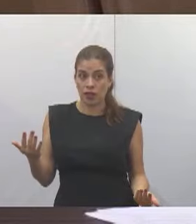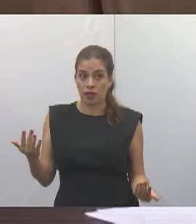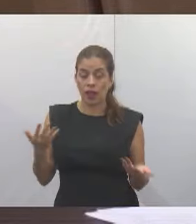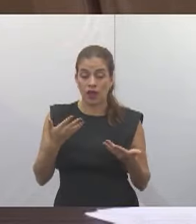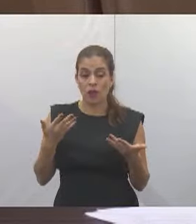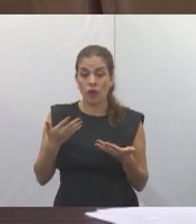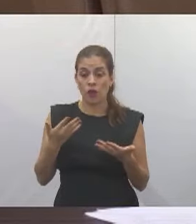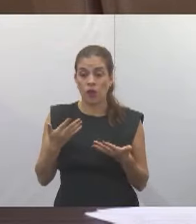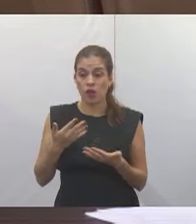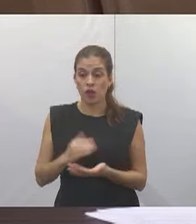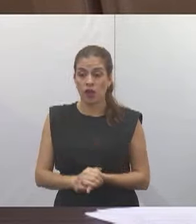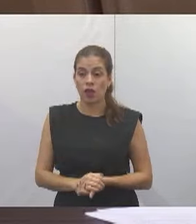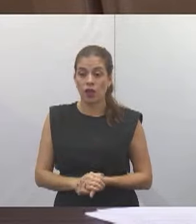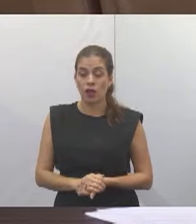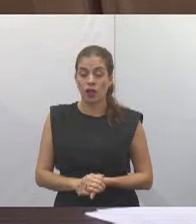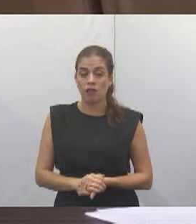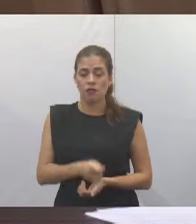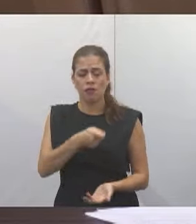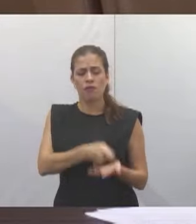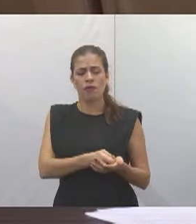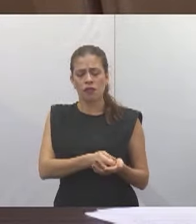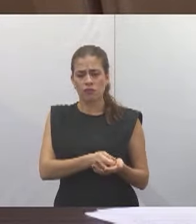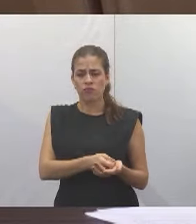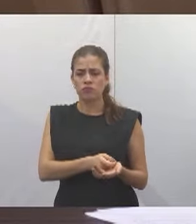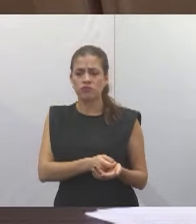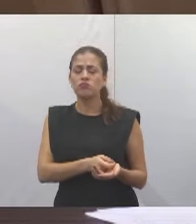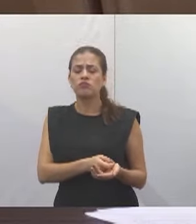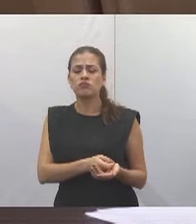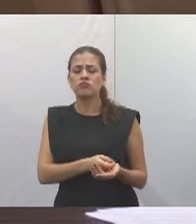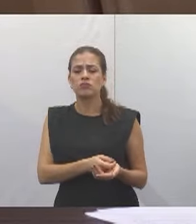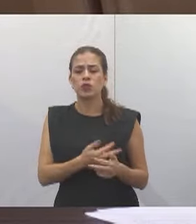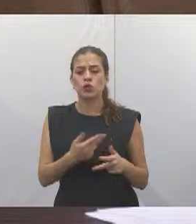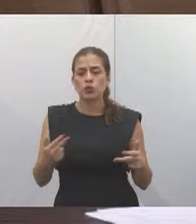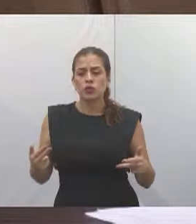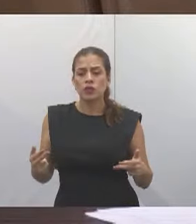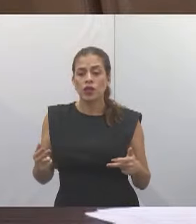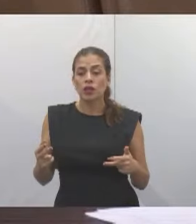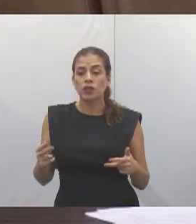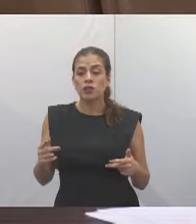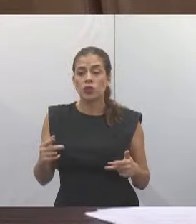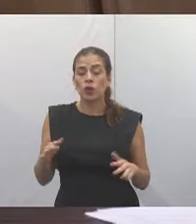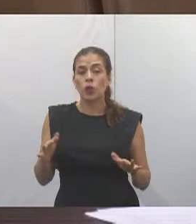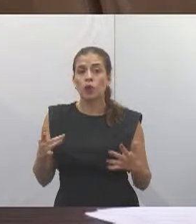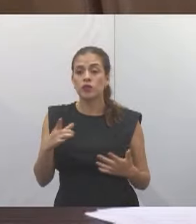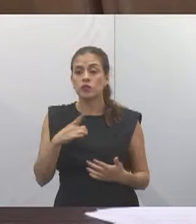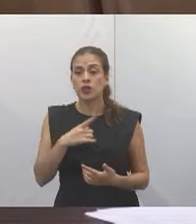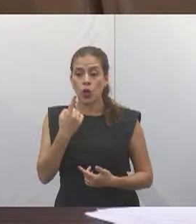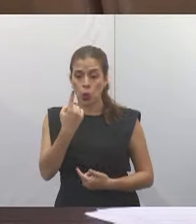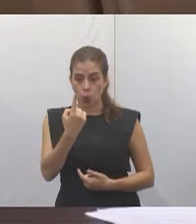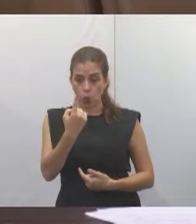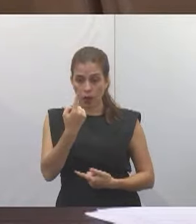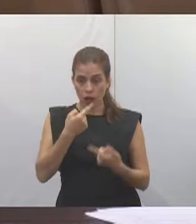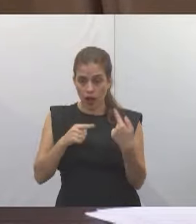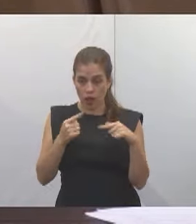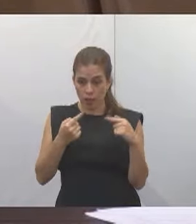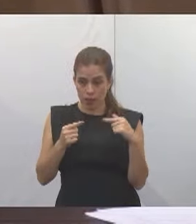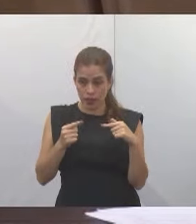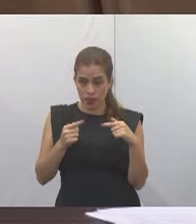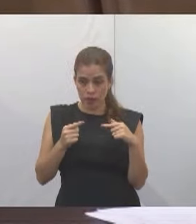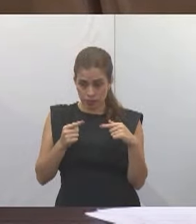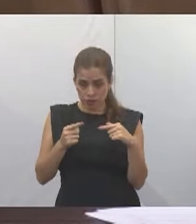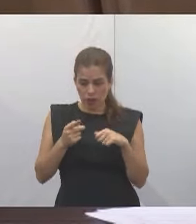quero afirmar e confirmar os fatos, que quando você tem uma reclamação, você